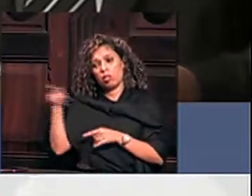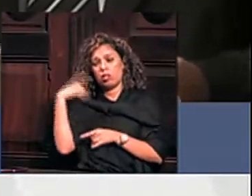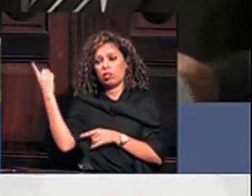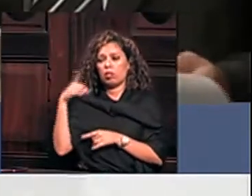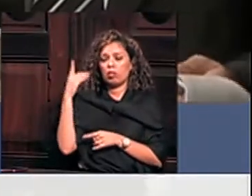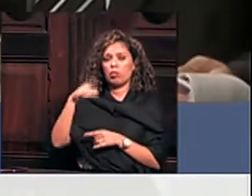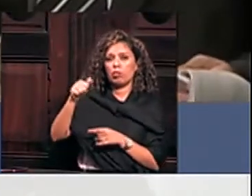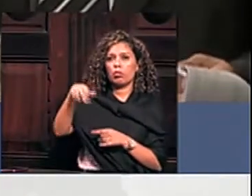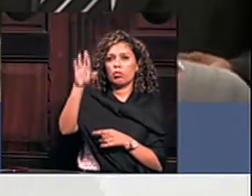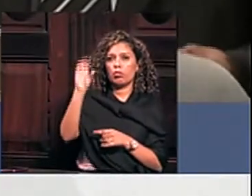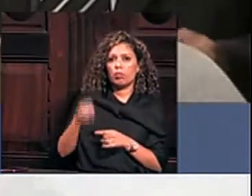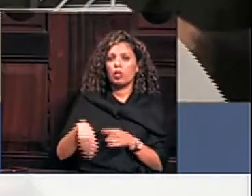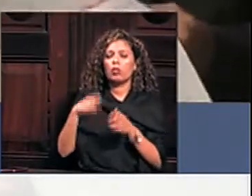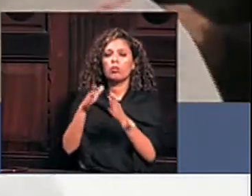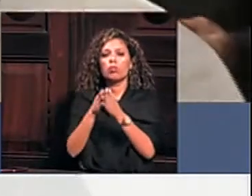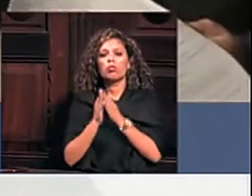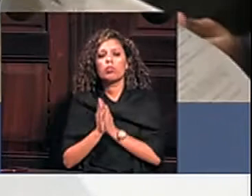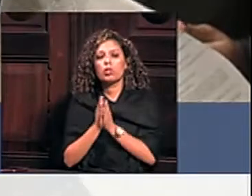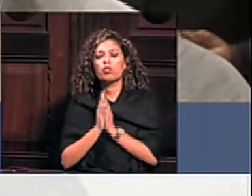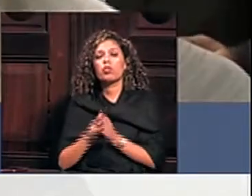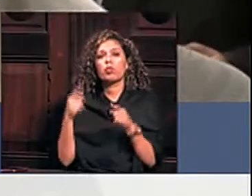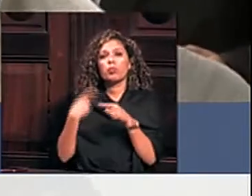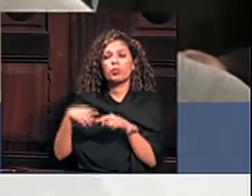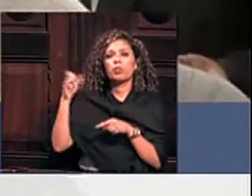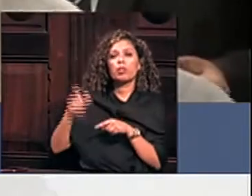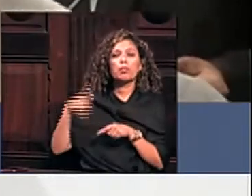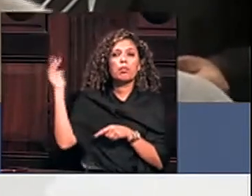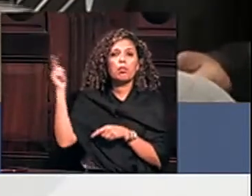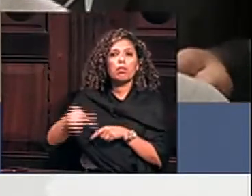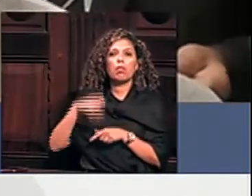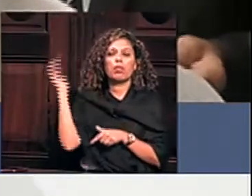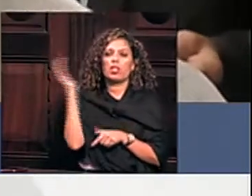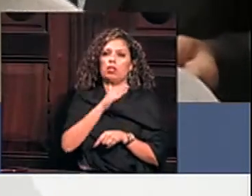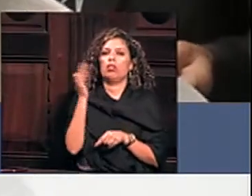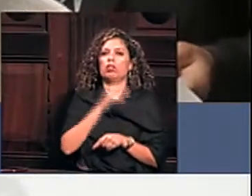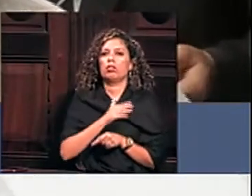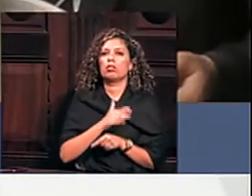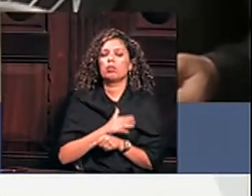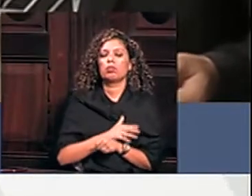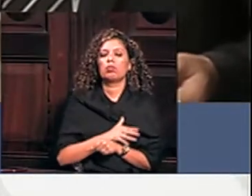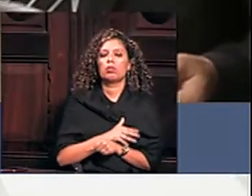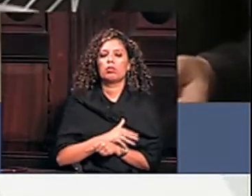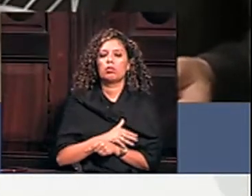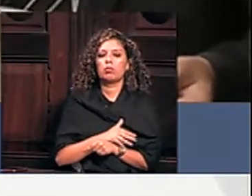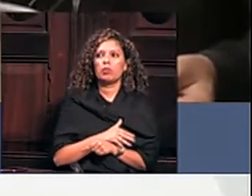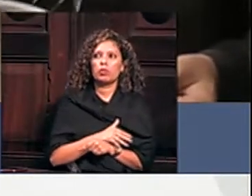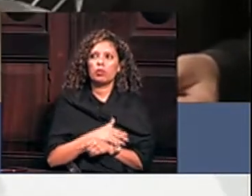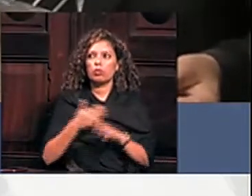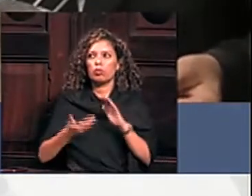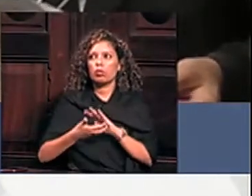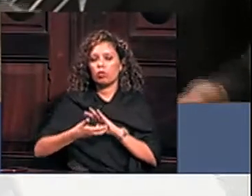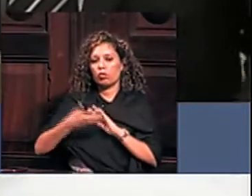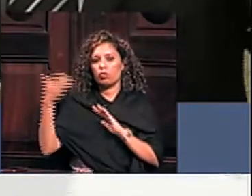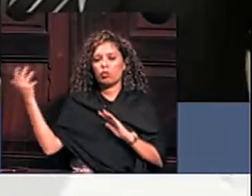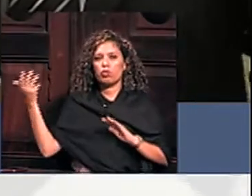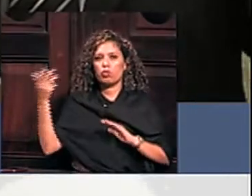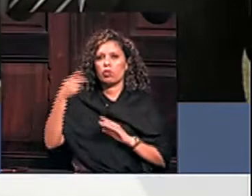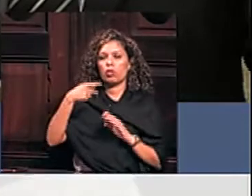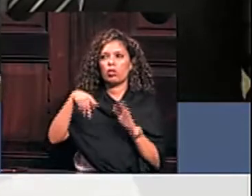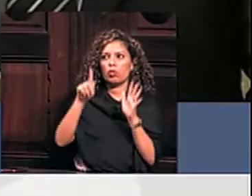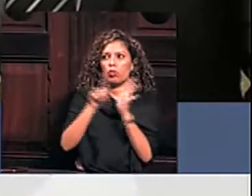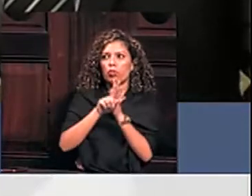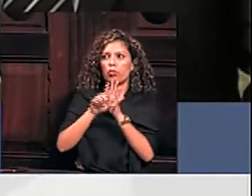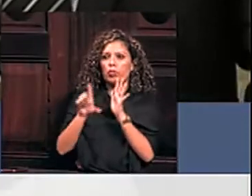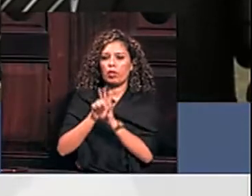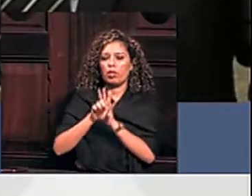me solicitou, porque é mais rápido se viesse parecer em 3 dias, que retirasse esse projeto